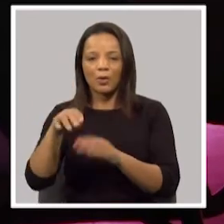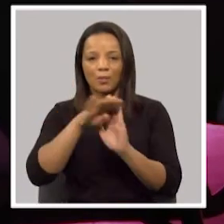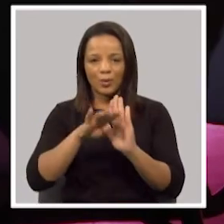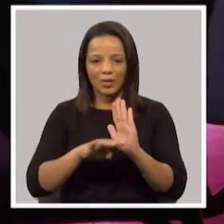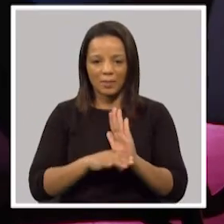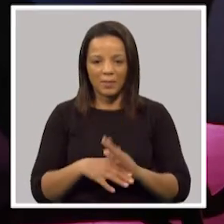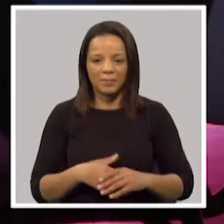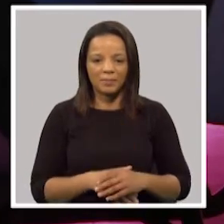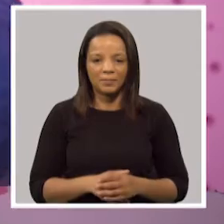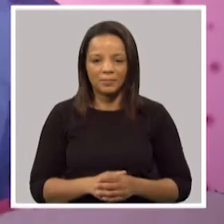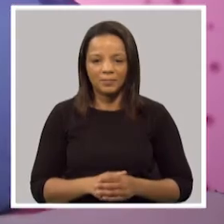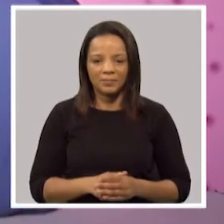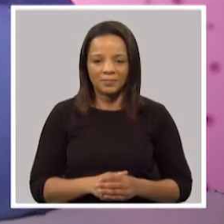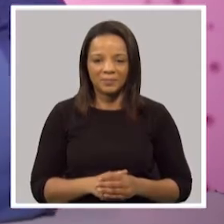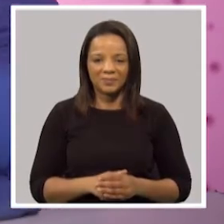pelo programa.